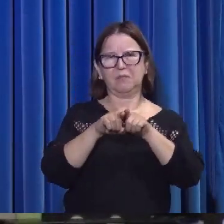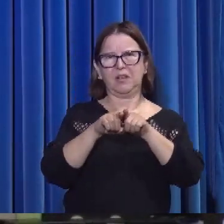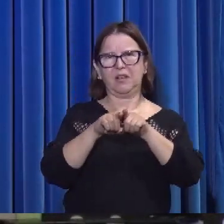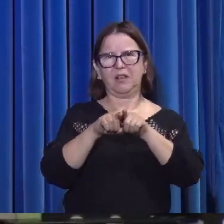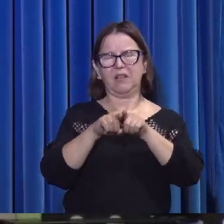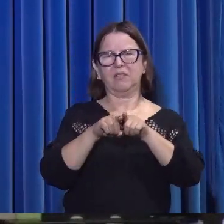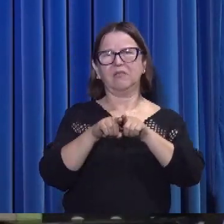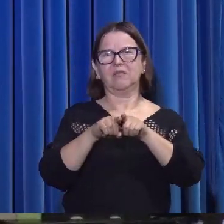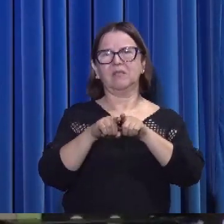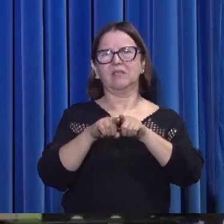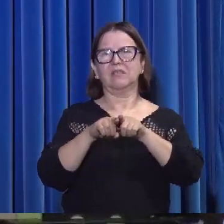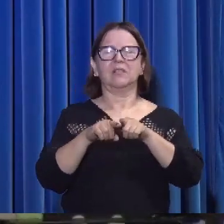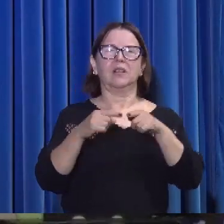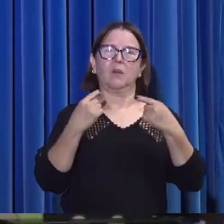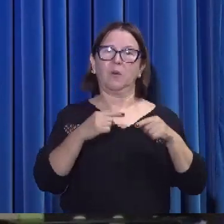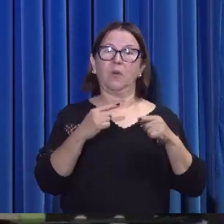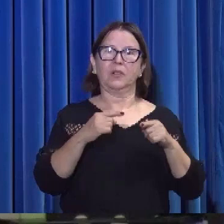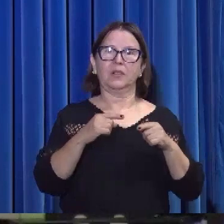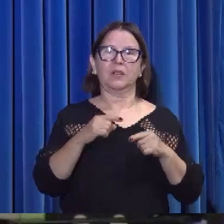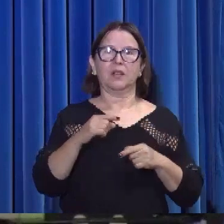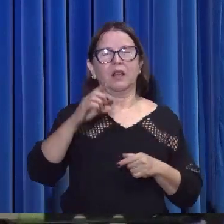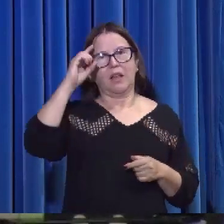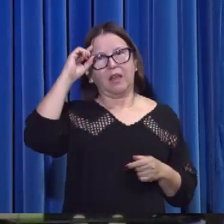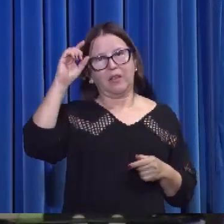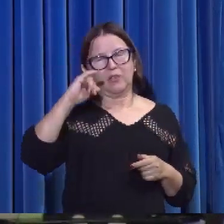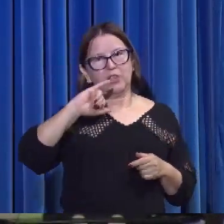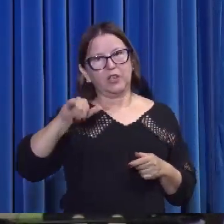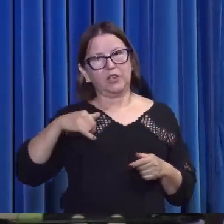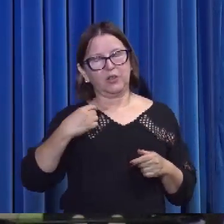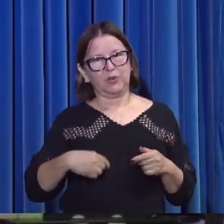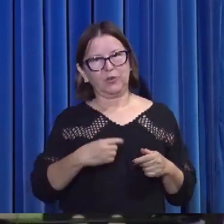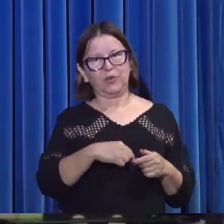mal contra mim, porém Deus o tornou em bem.